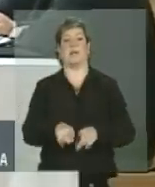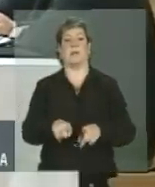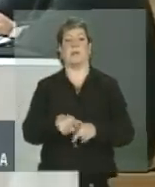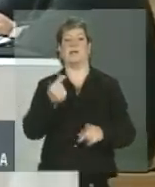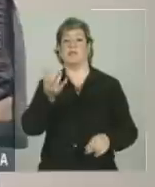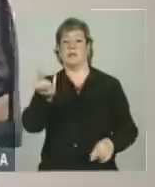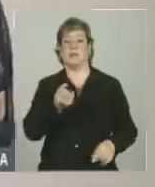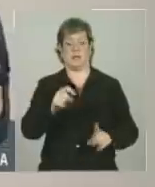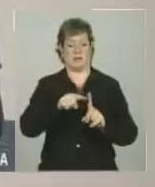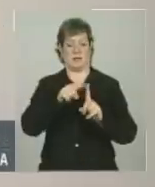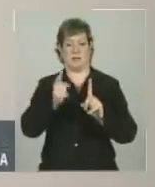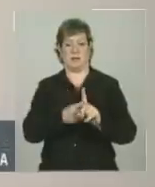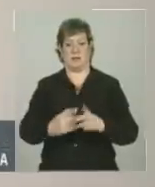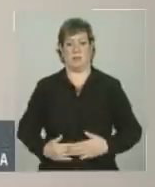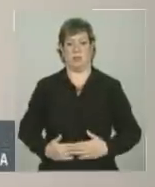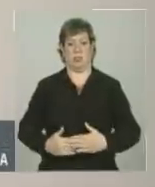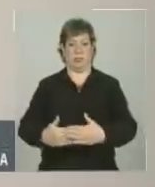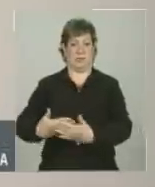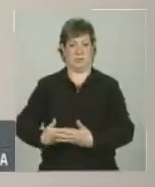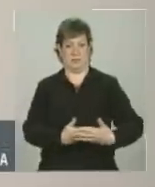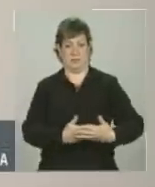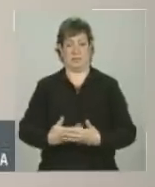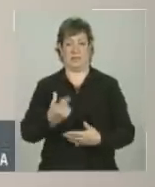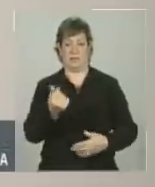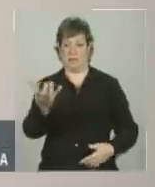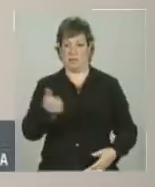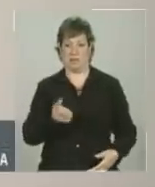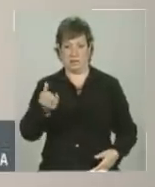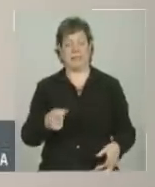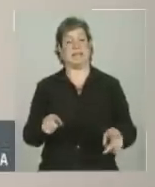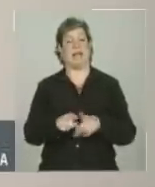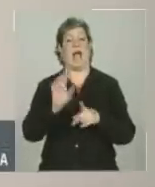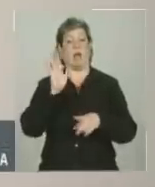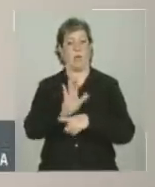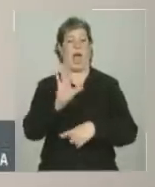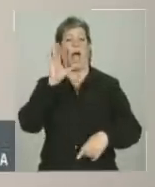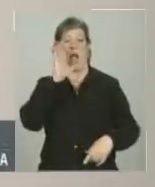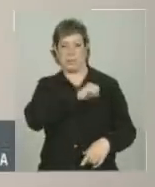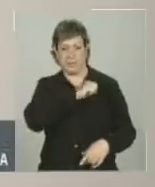maternidade. E, ao mesmo tempo, permite também a